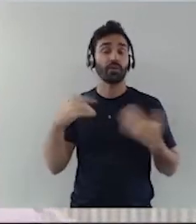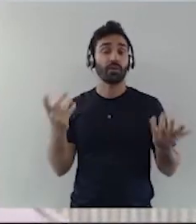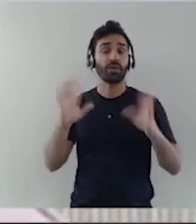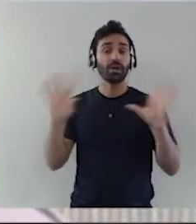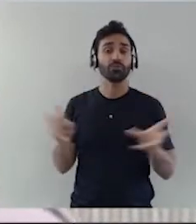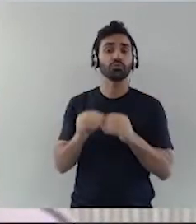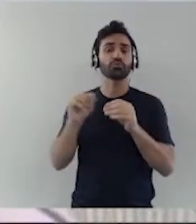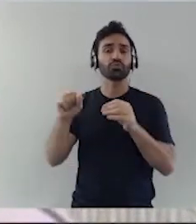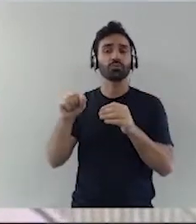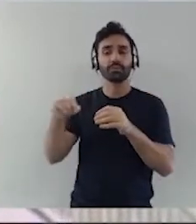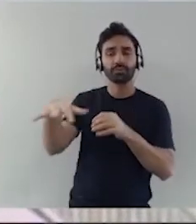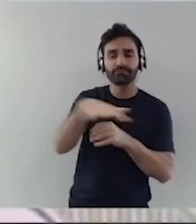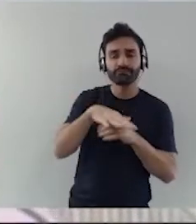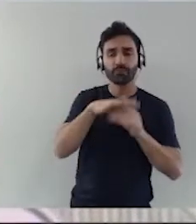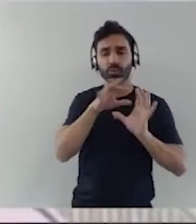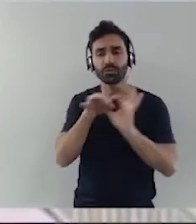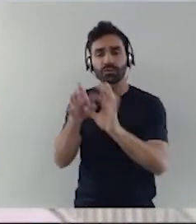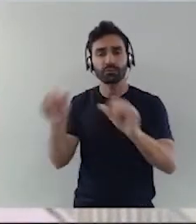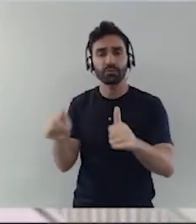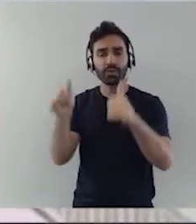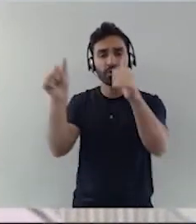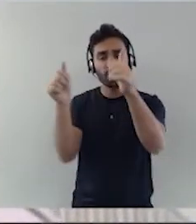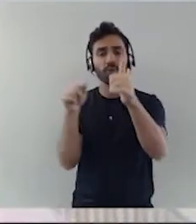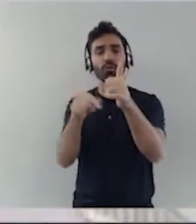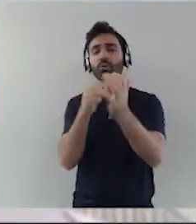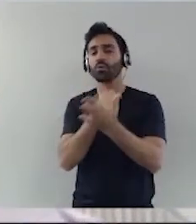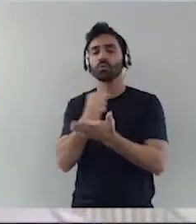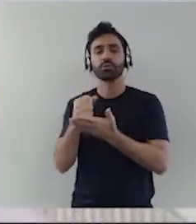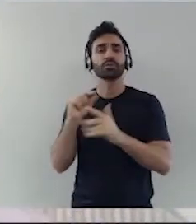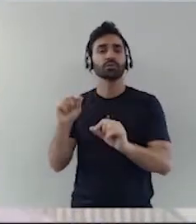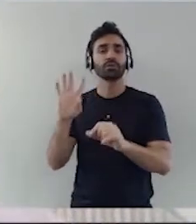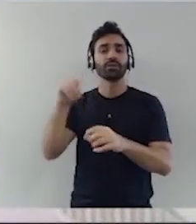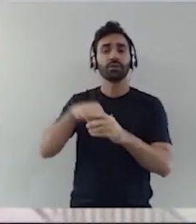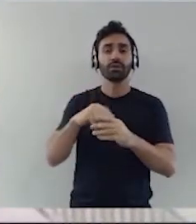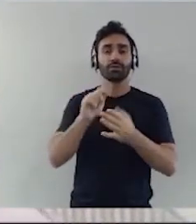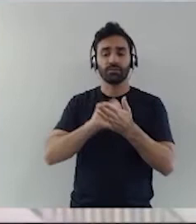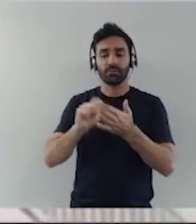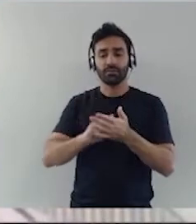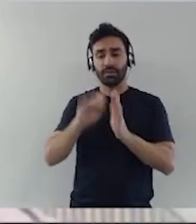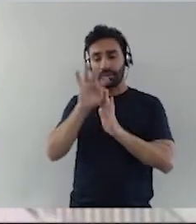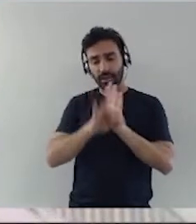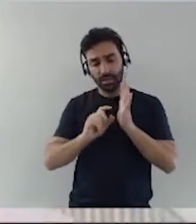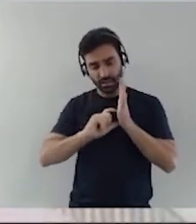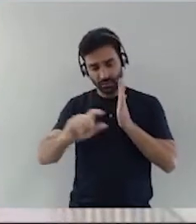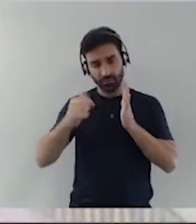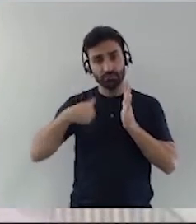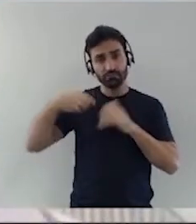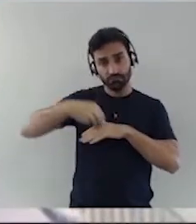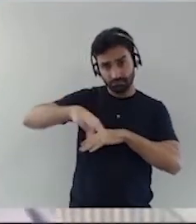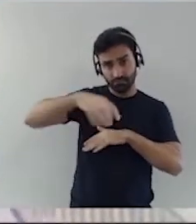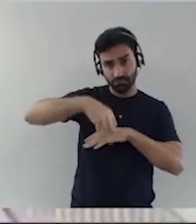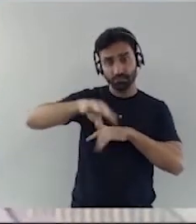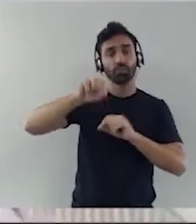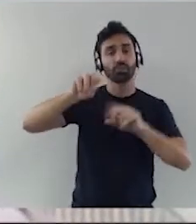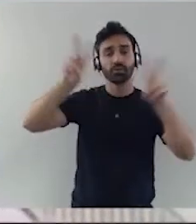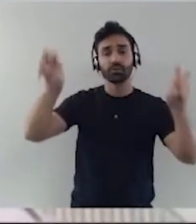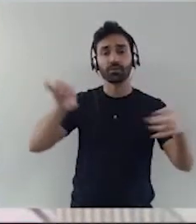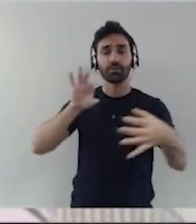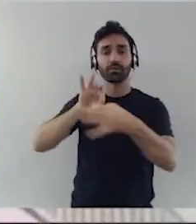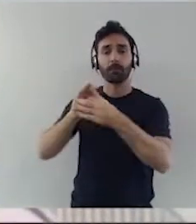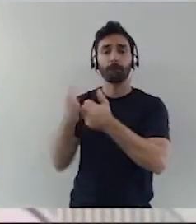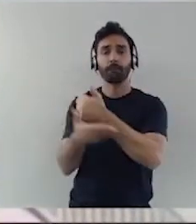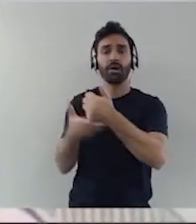o ambiente adequado para uma melhoria dos contratos nessa linha que eu estou, né, tratando aqui à luz do